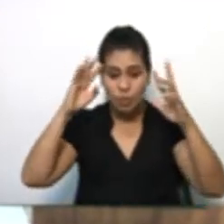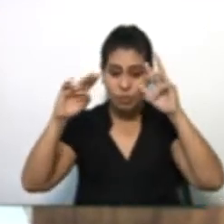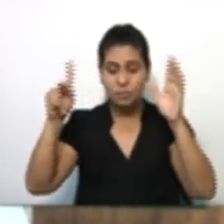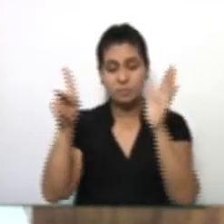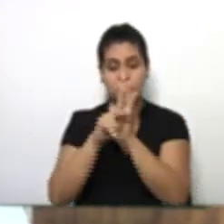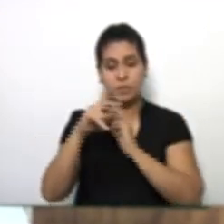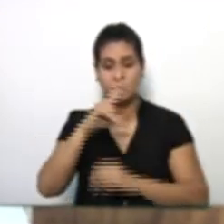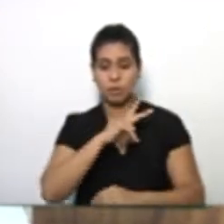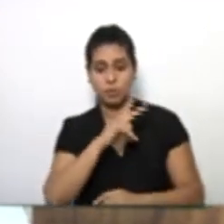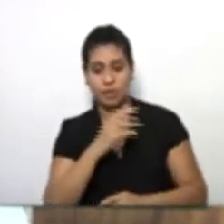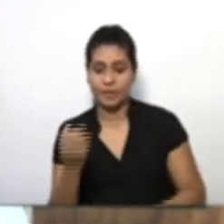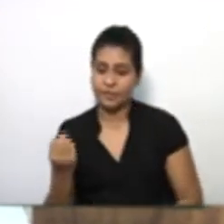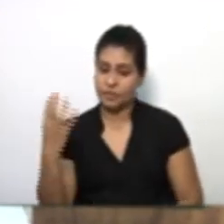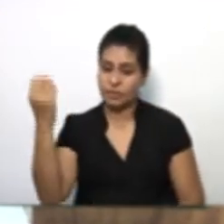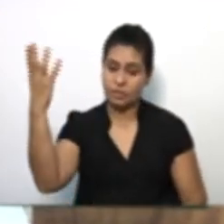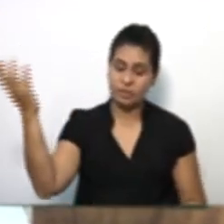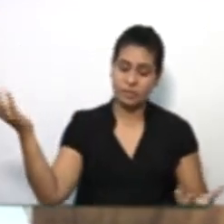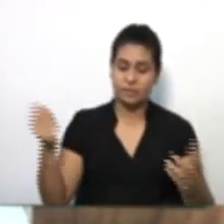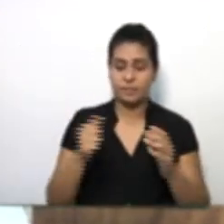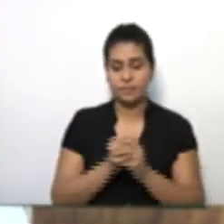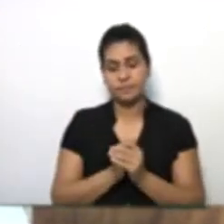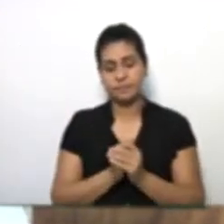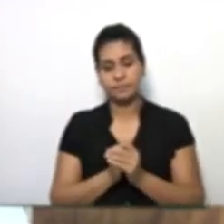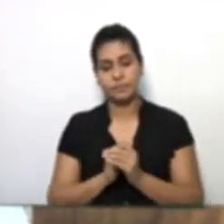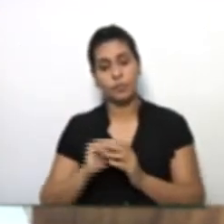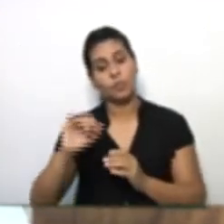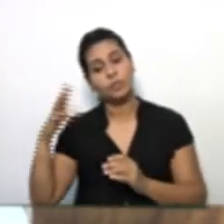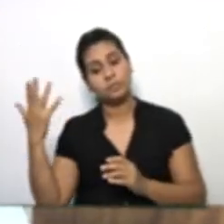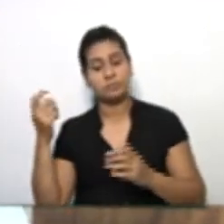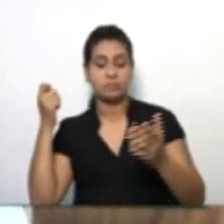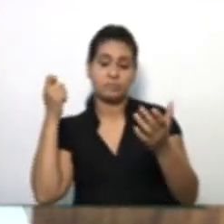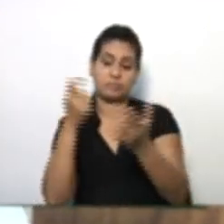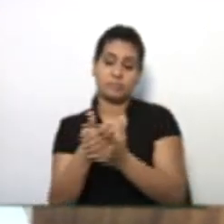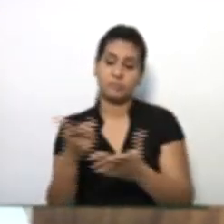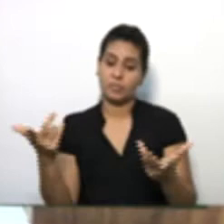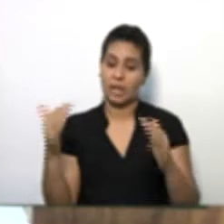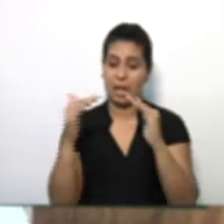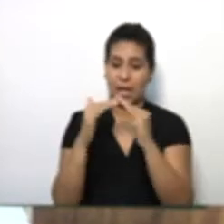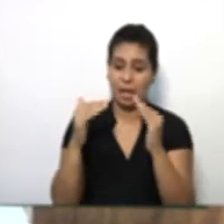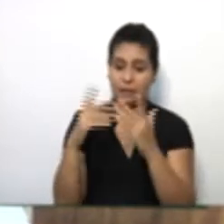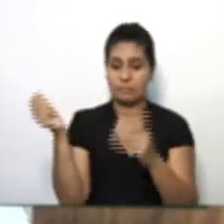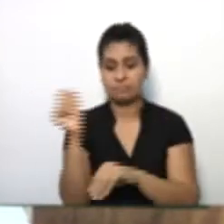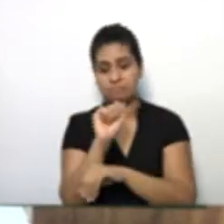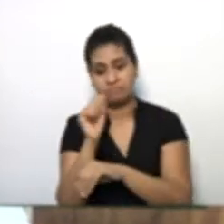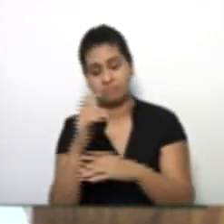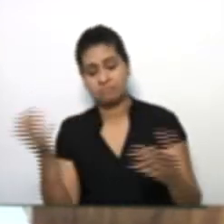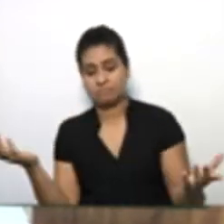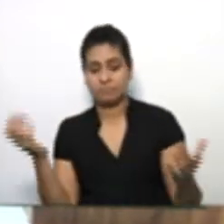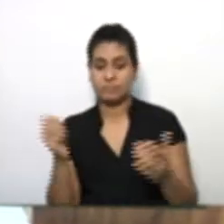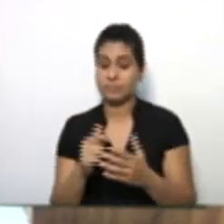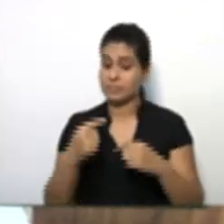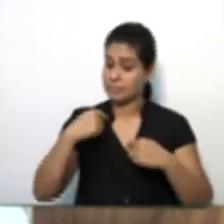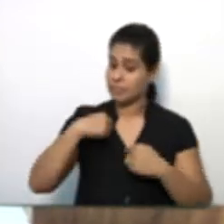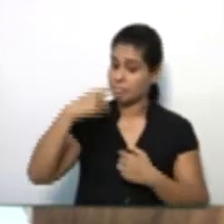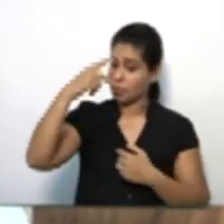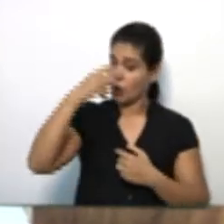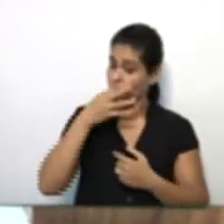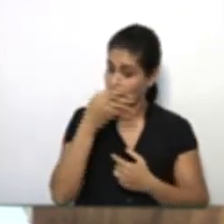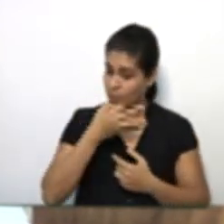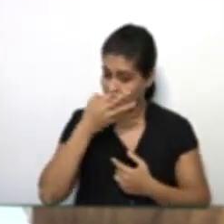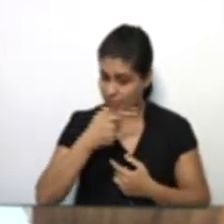pessoal, fazer uma viagem, né, fazer, comprar, adquirir um bem. Então, para mim,